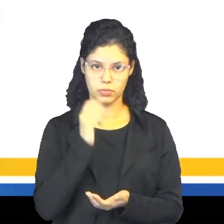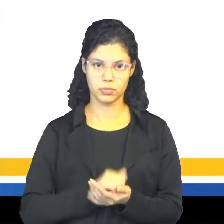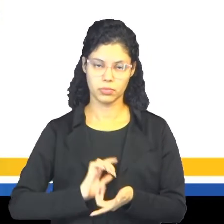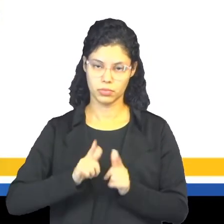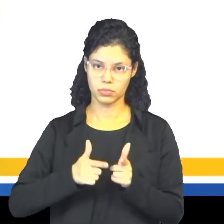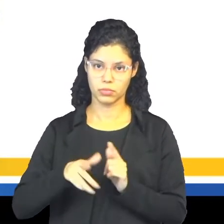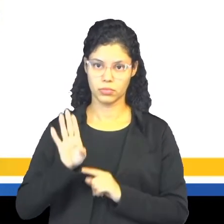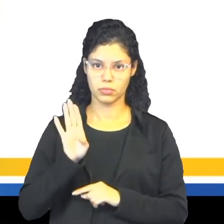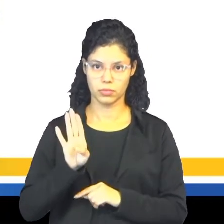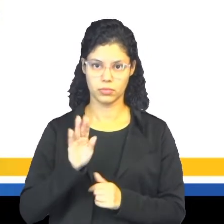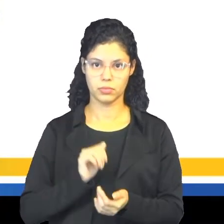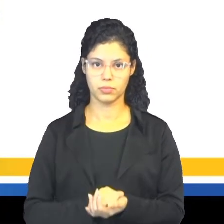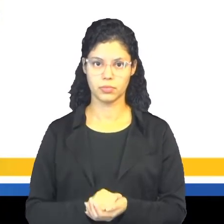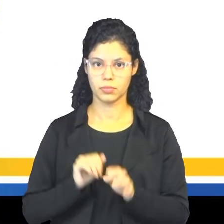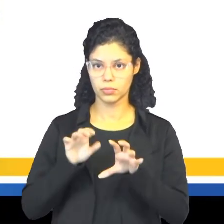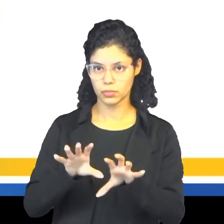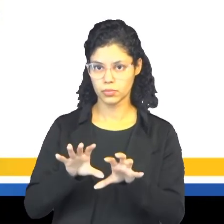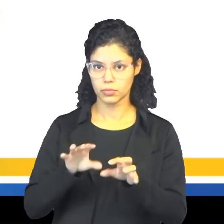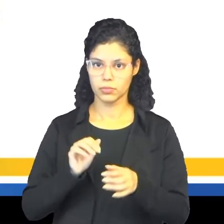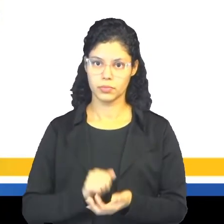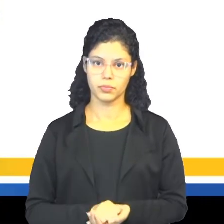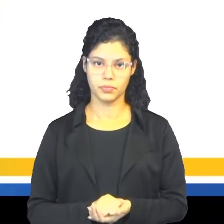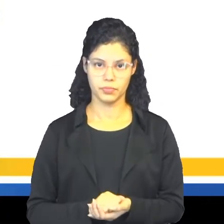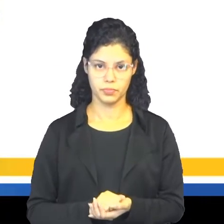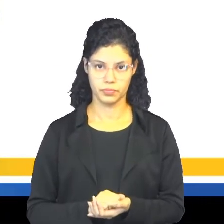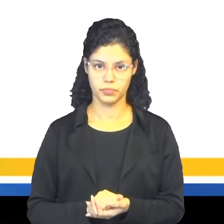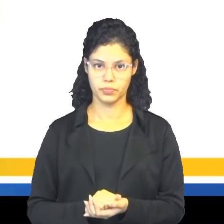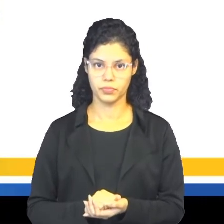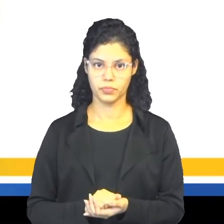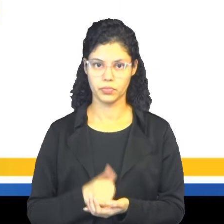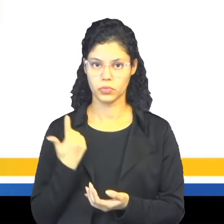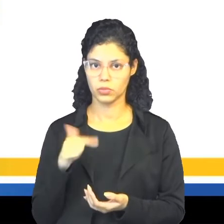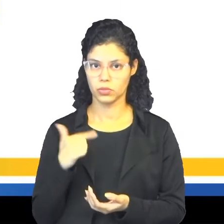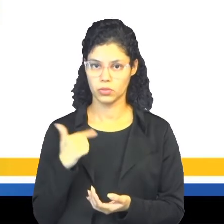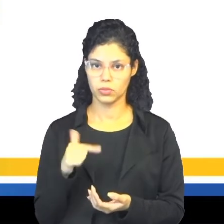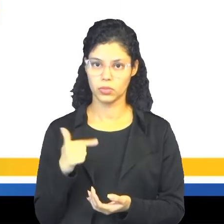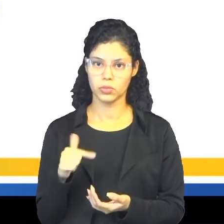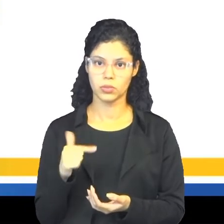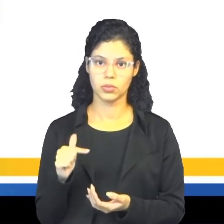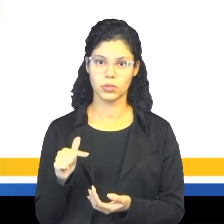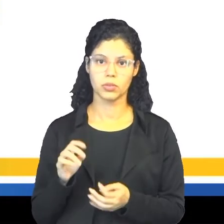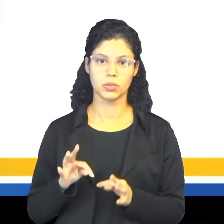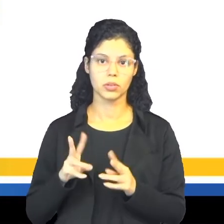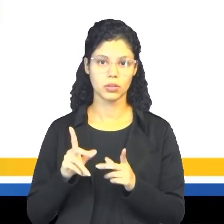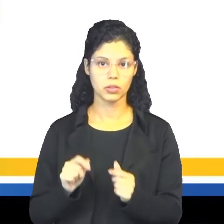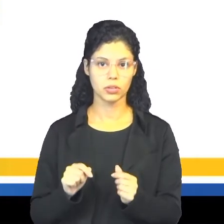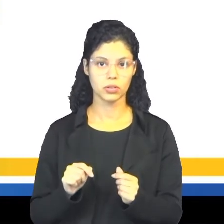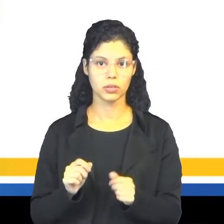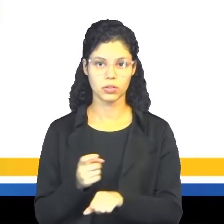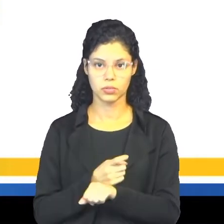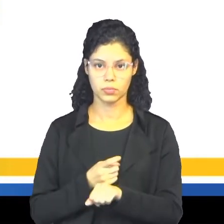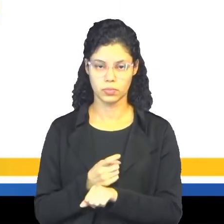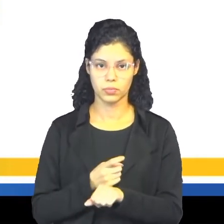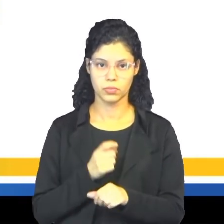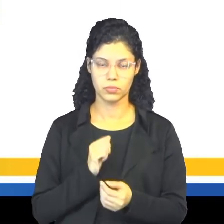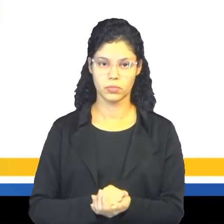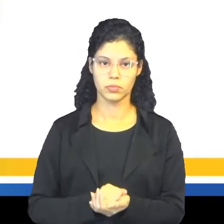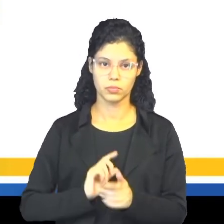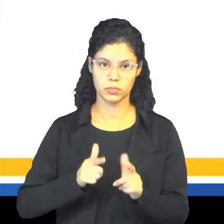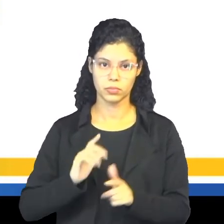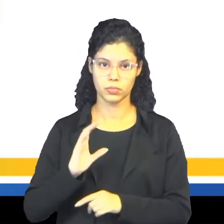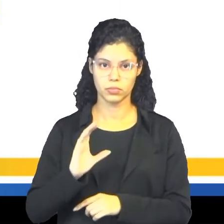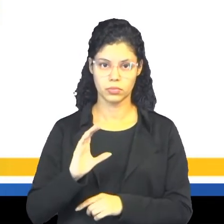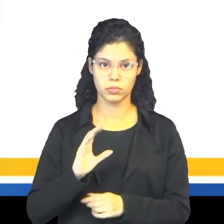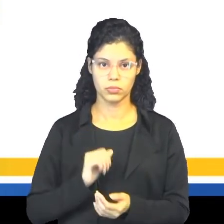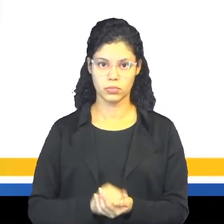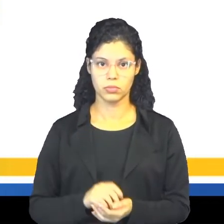B também ó tem assim que não é um advérbio não tem não é todos adjetivos né na letra